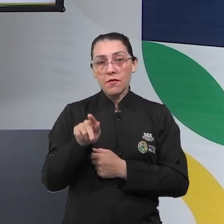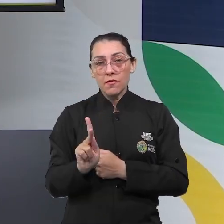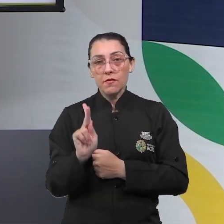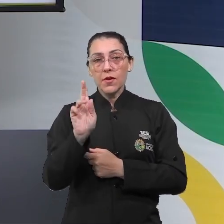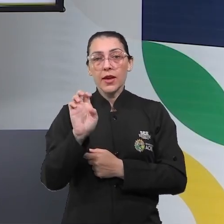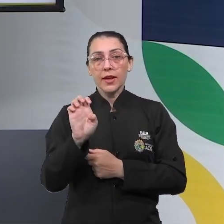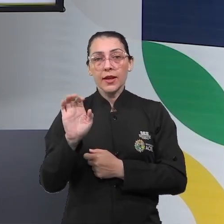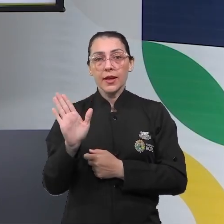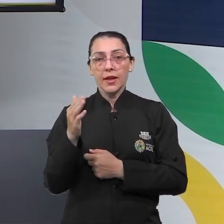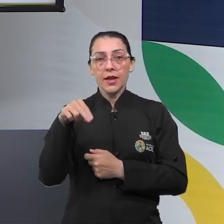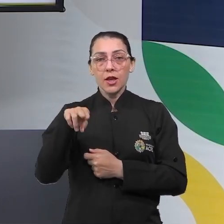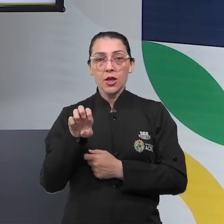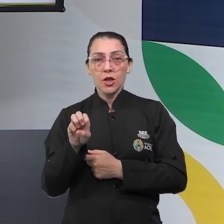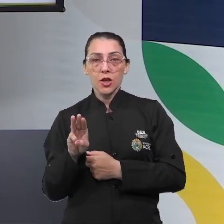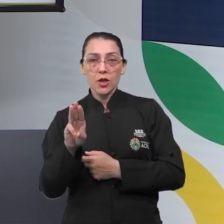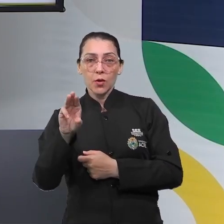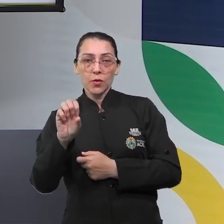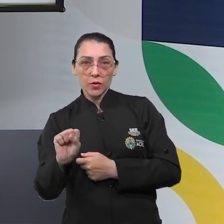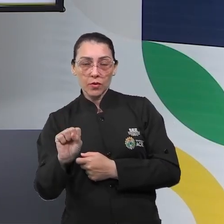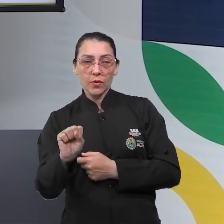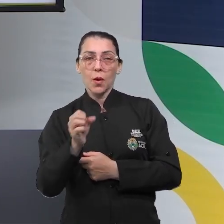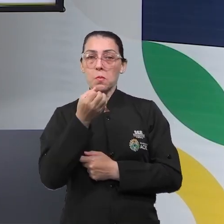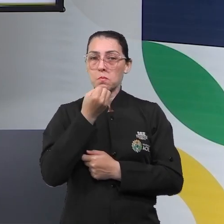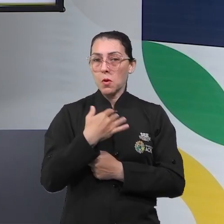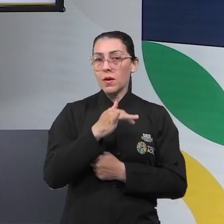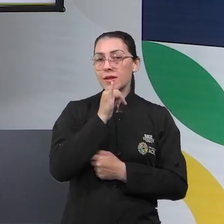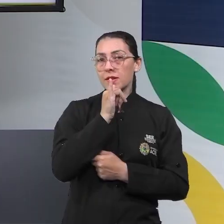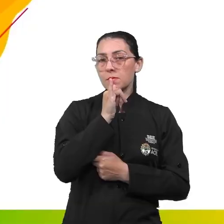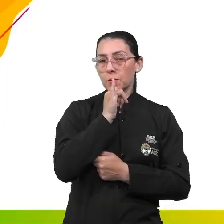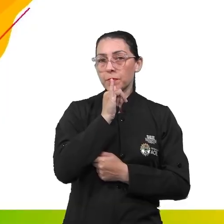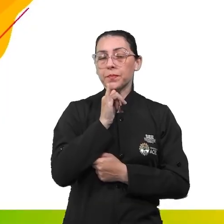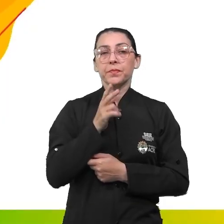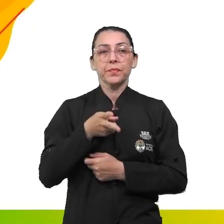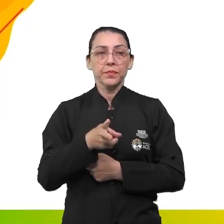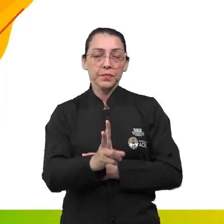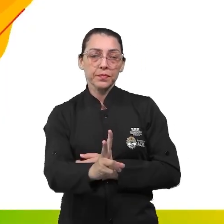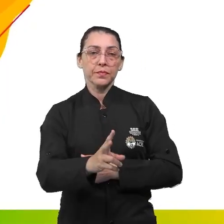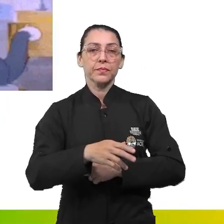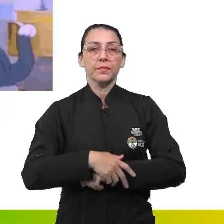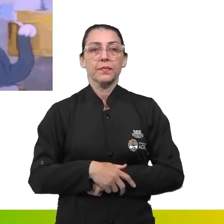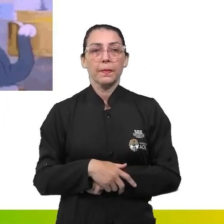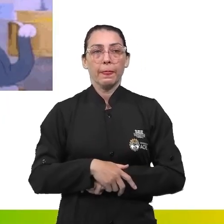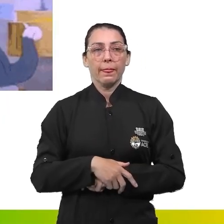que o próprio idioma. Esse é um bom exemplo. Continuando,